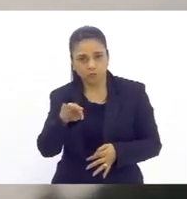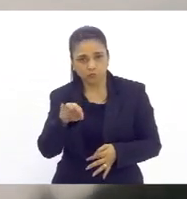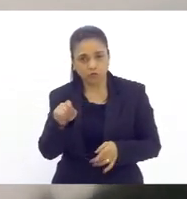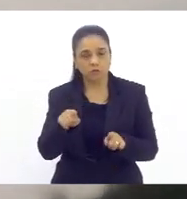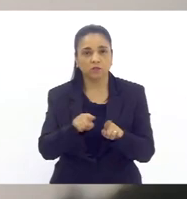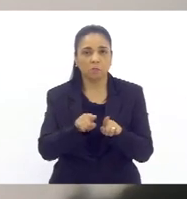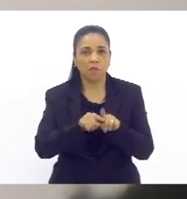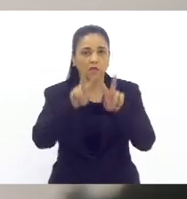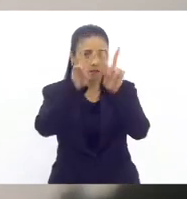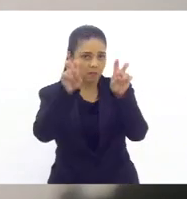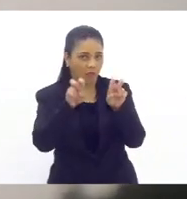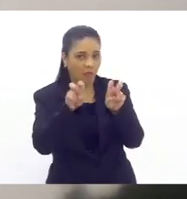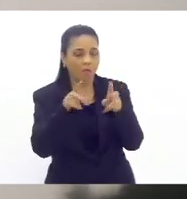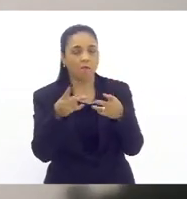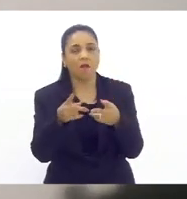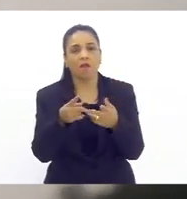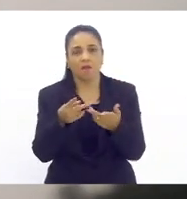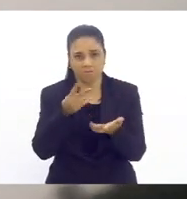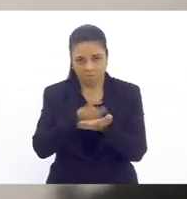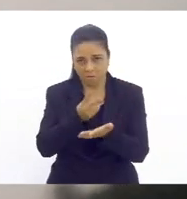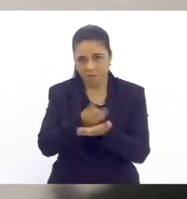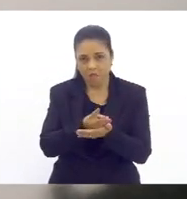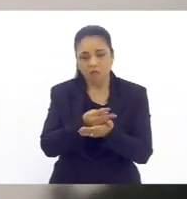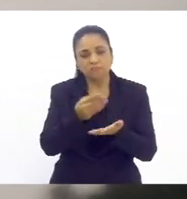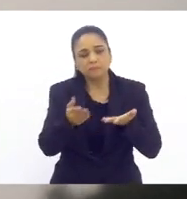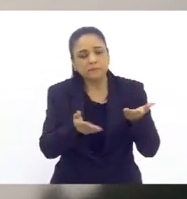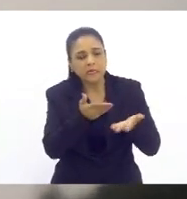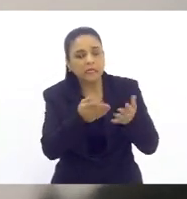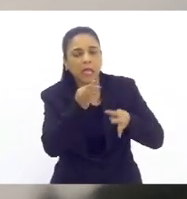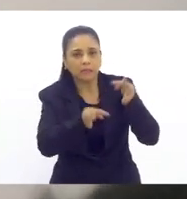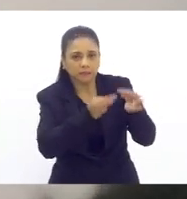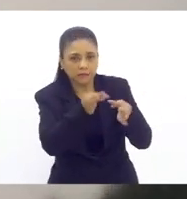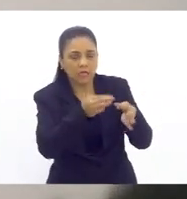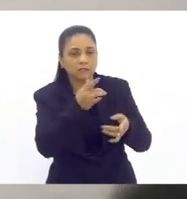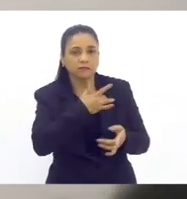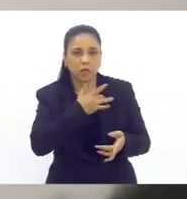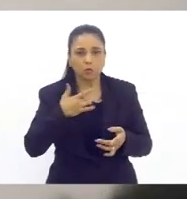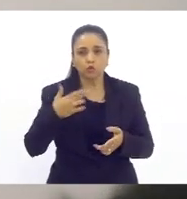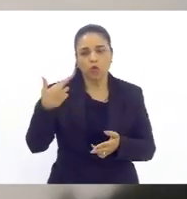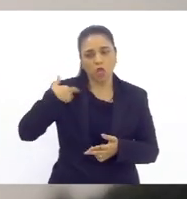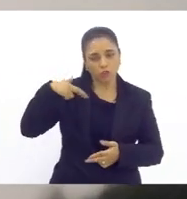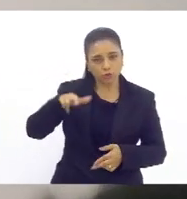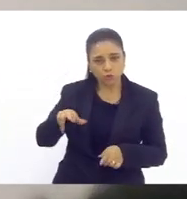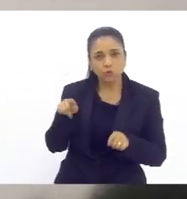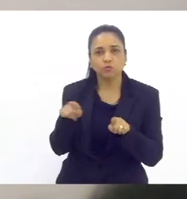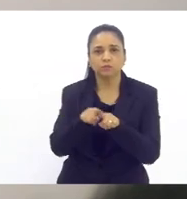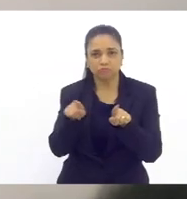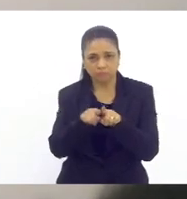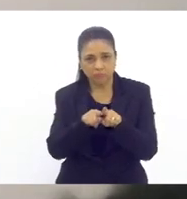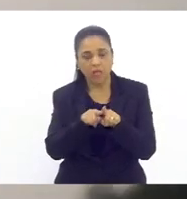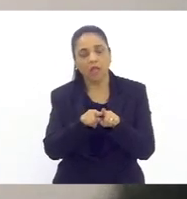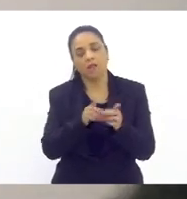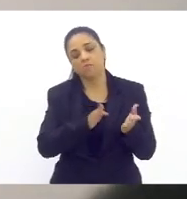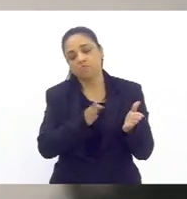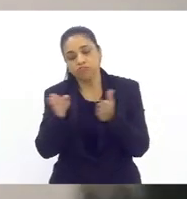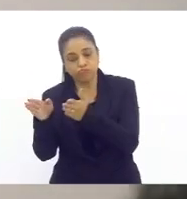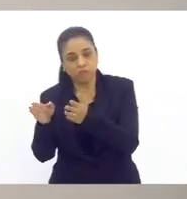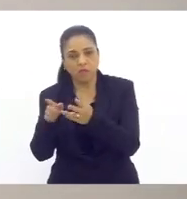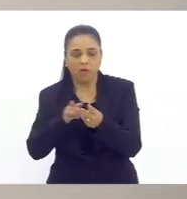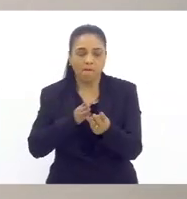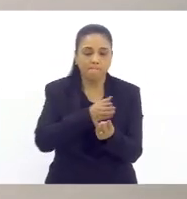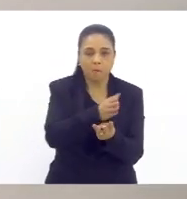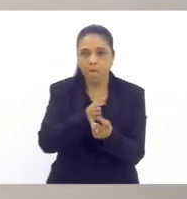uma certa mistura de não tratar como problema de saúde mas um problema religioso que vai ser trabalhado sobre outro viés e